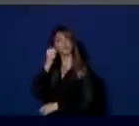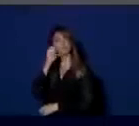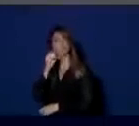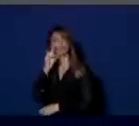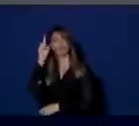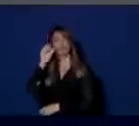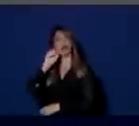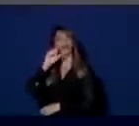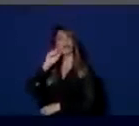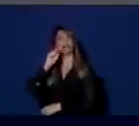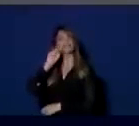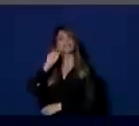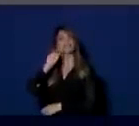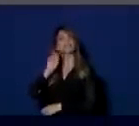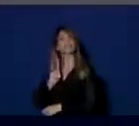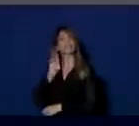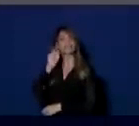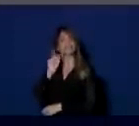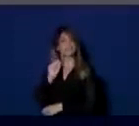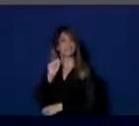1980, no Alasca,